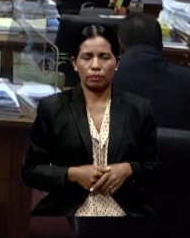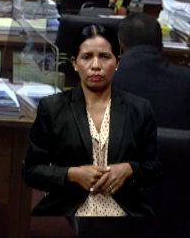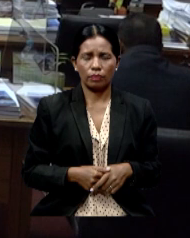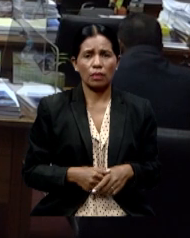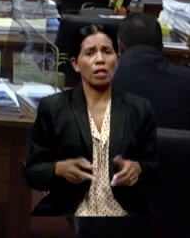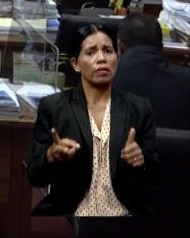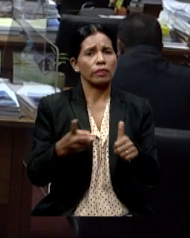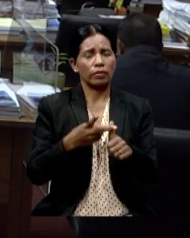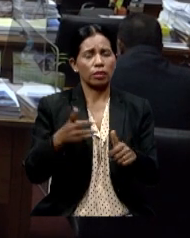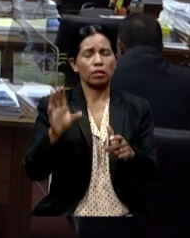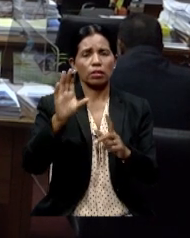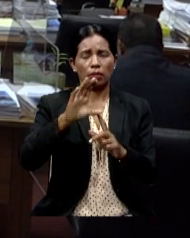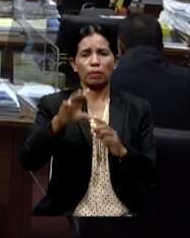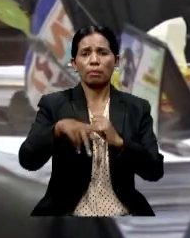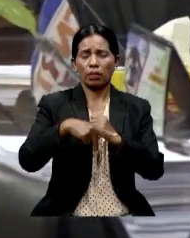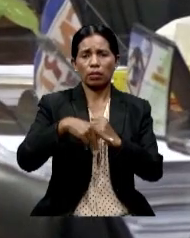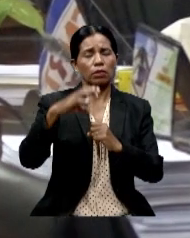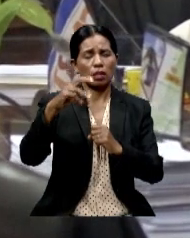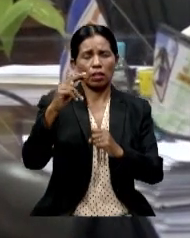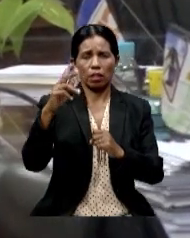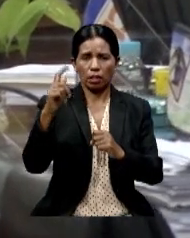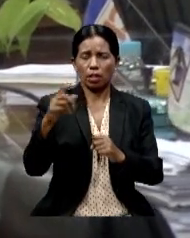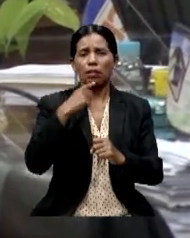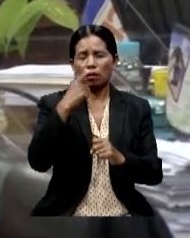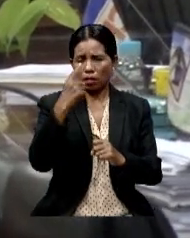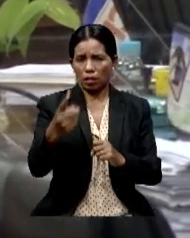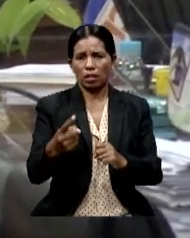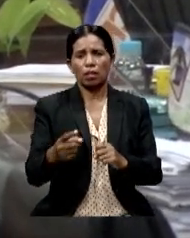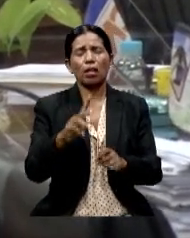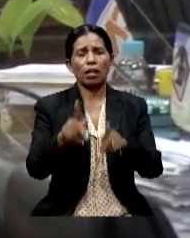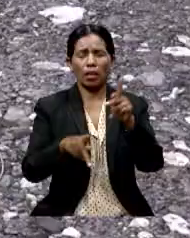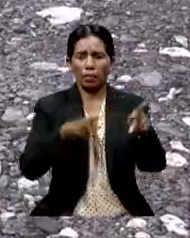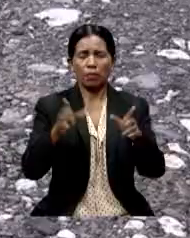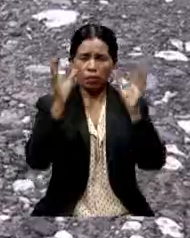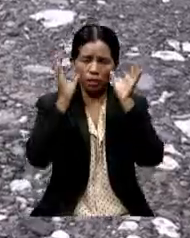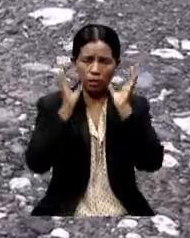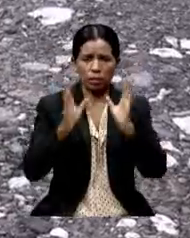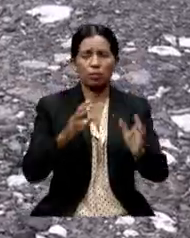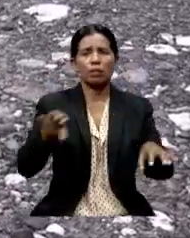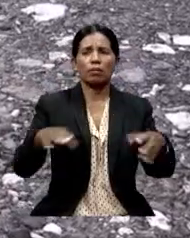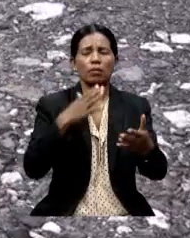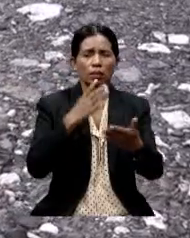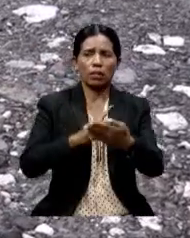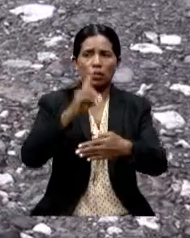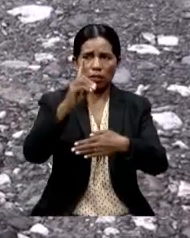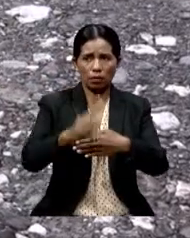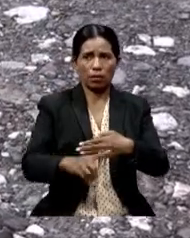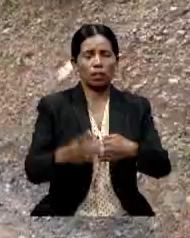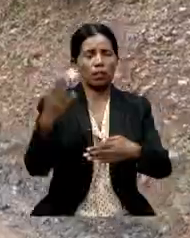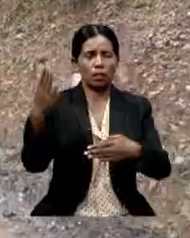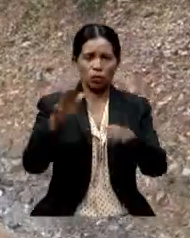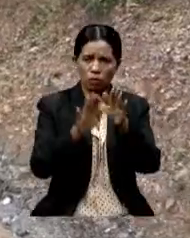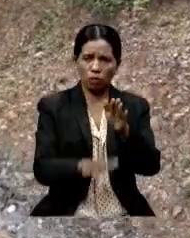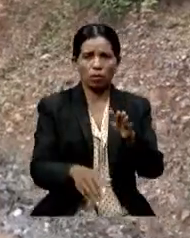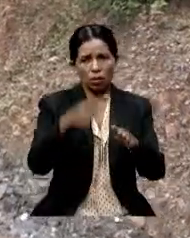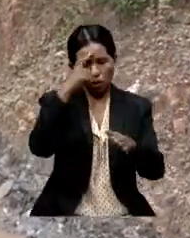Vice-chefe bancada Senarte, Patrocínio Fernandes Ateten, durante ne povo halerik ba bem-estar no desenvolvimento la hak dasak